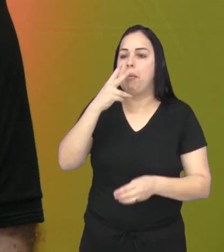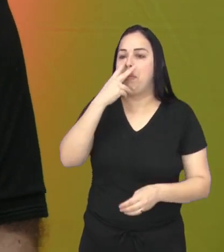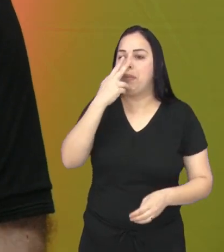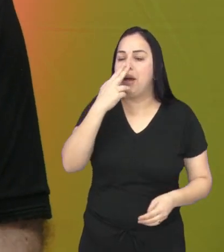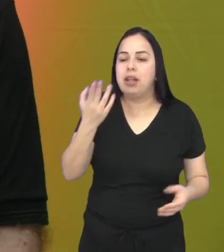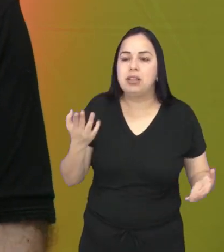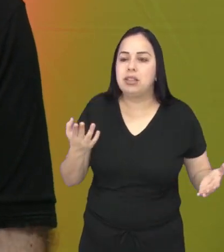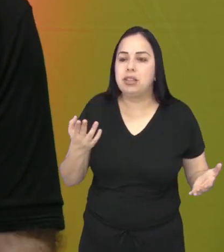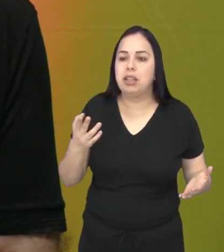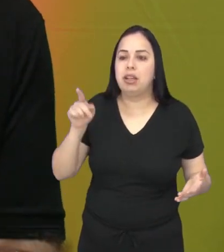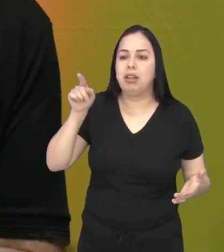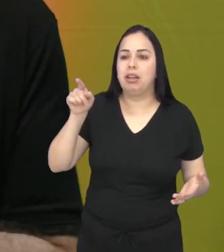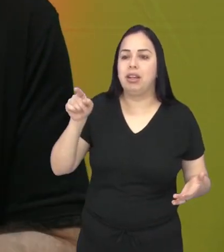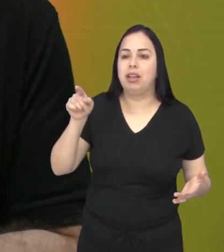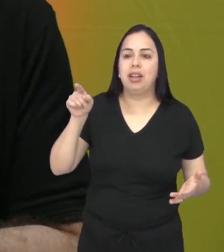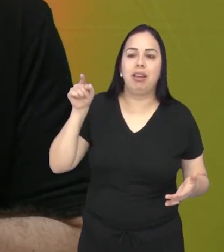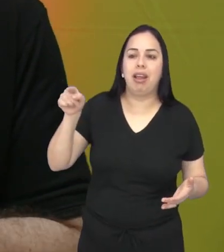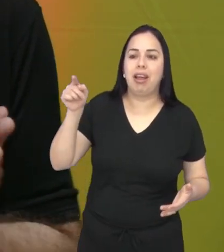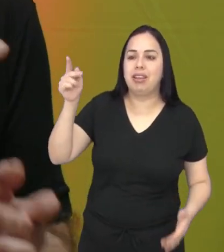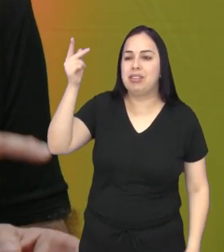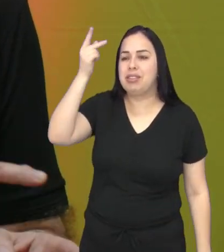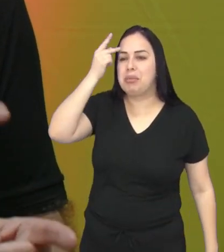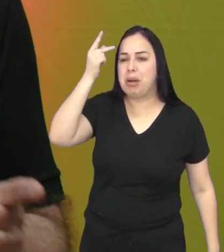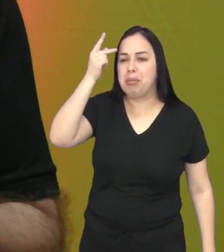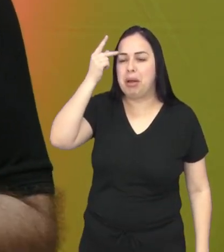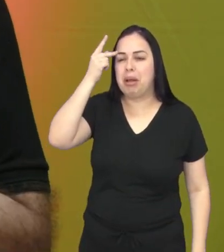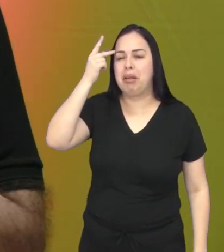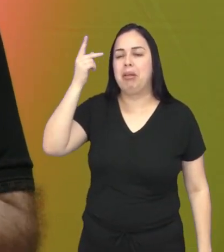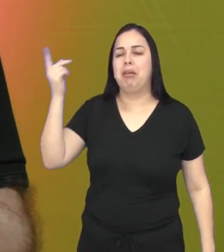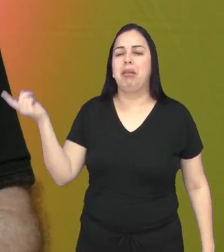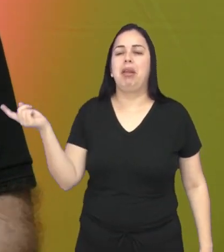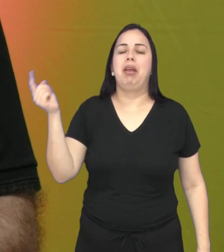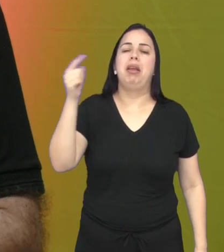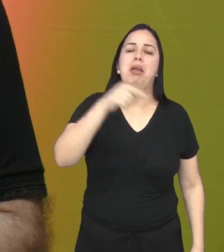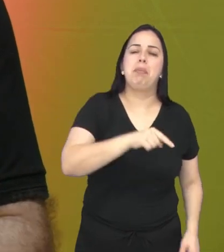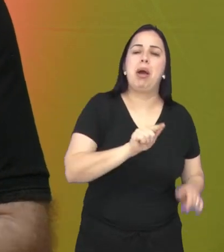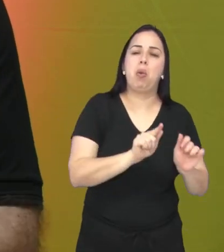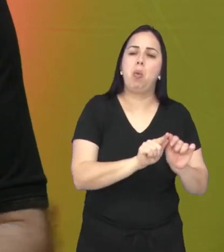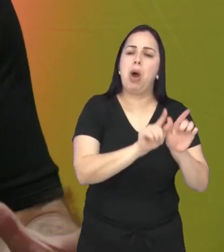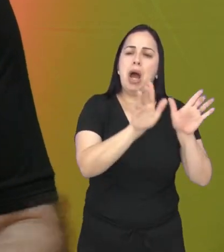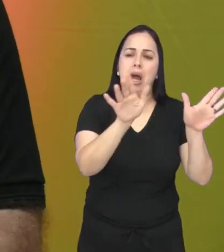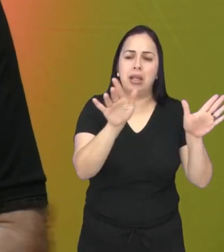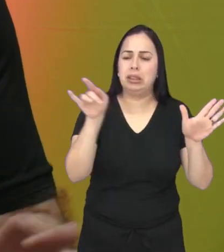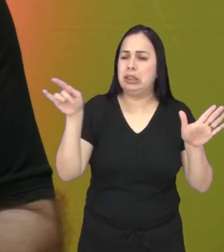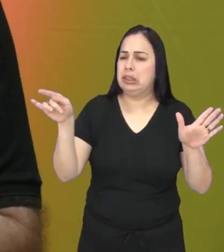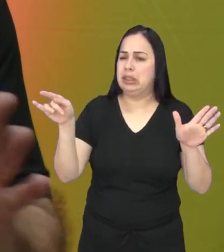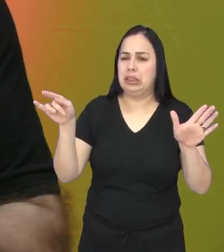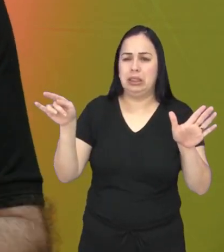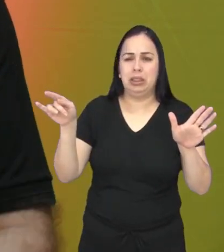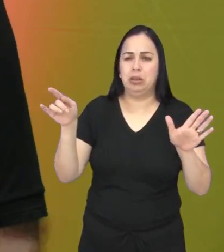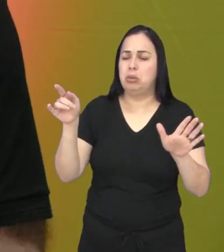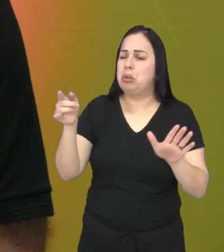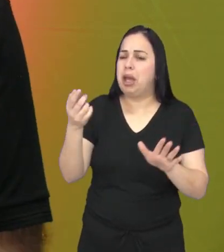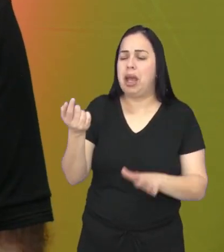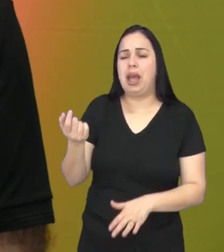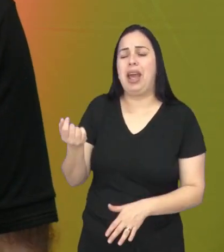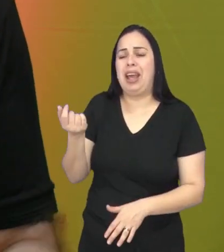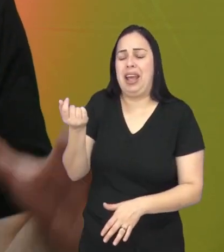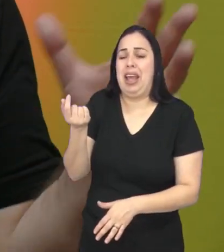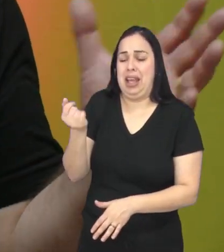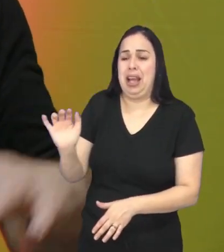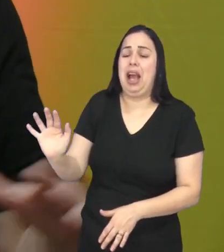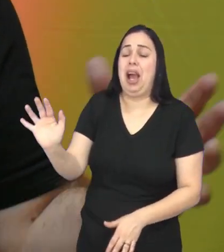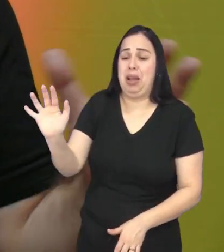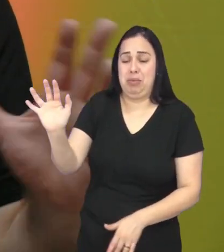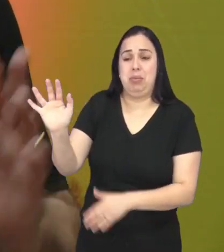assim. E em São Paulo, quando tu vive na sua mala, é muito chato ir para Guarulhos, para Congonhas. É tipo, São Paulo não é econômica, assim. E aí,